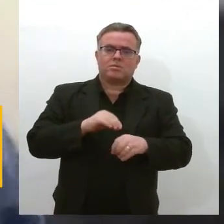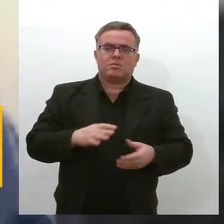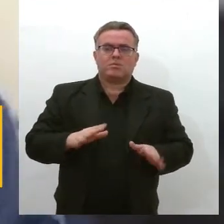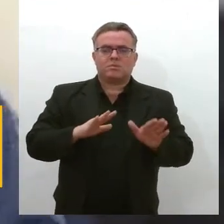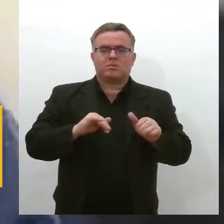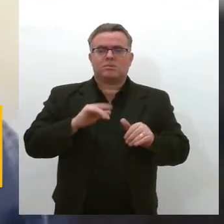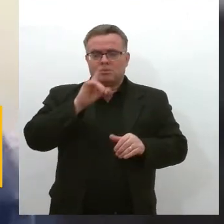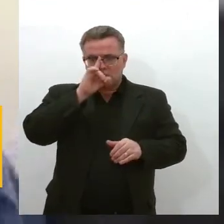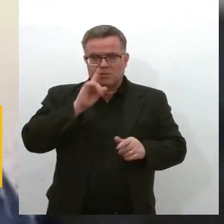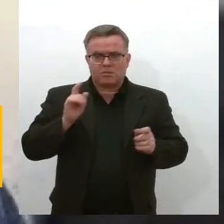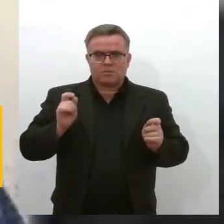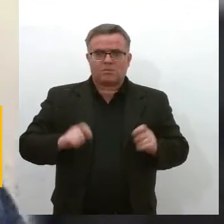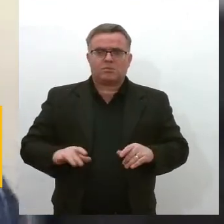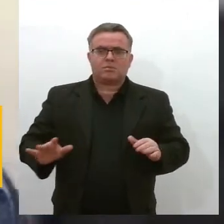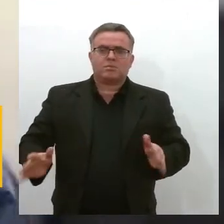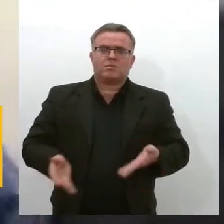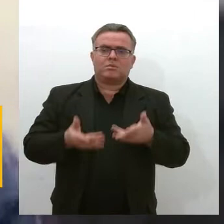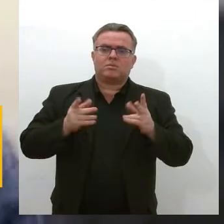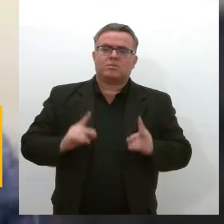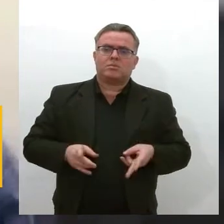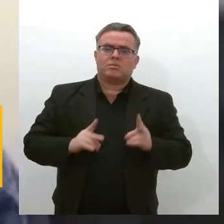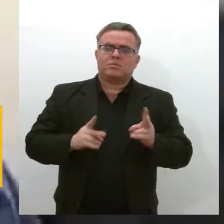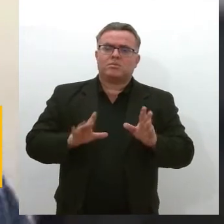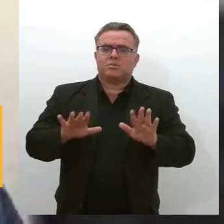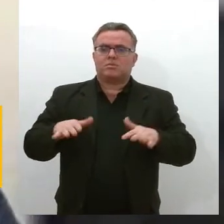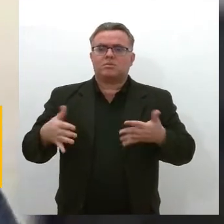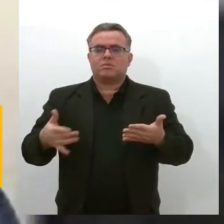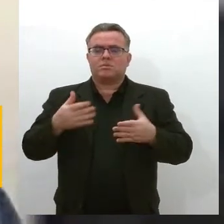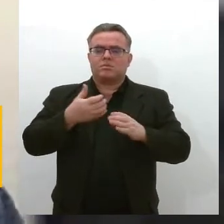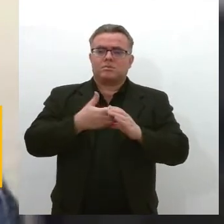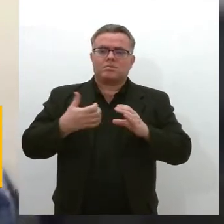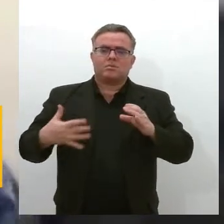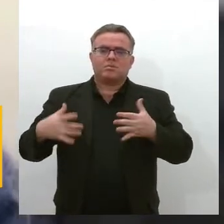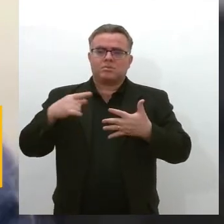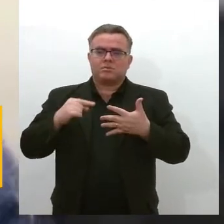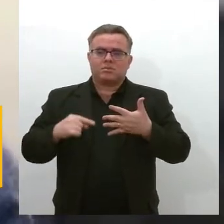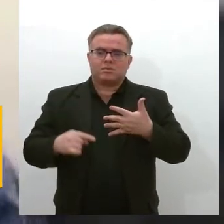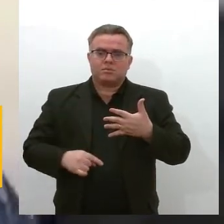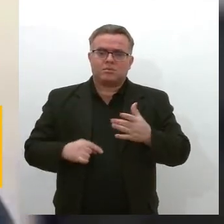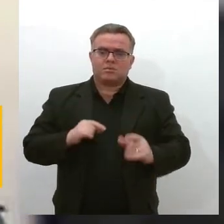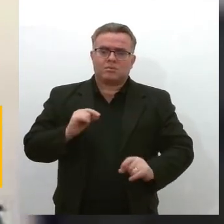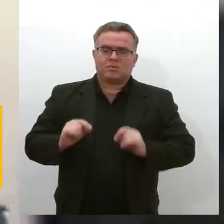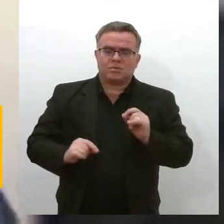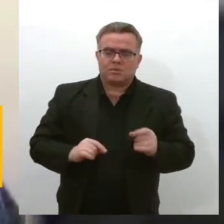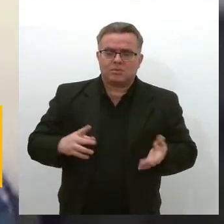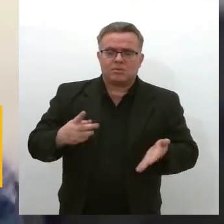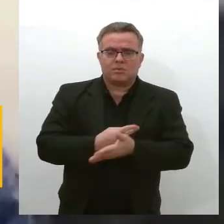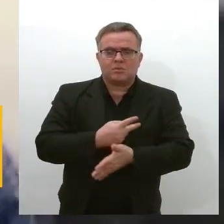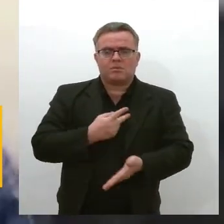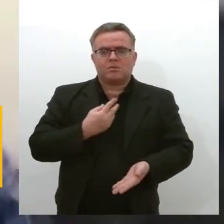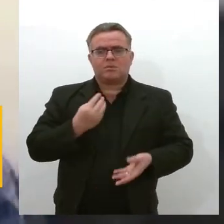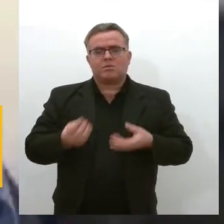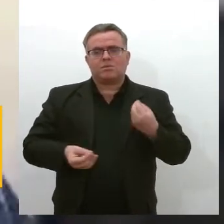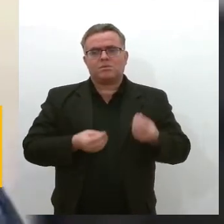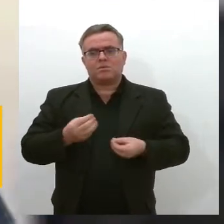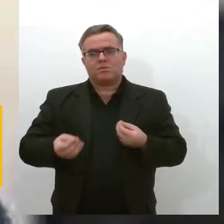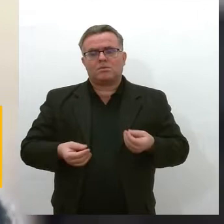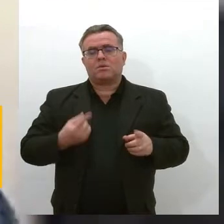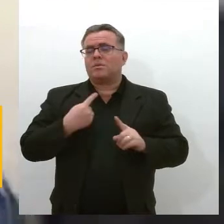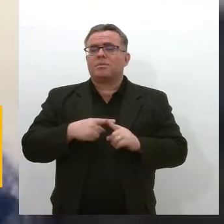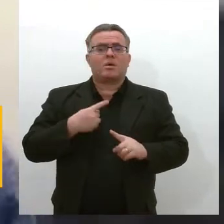toda a comunidade quais são as características, quais são os tipos, quais são as situações que levam uma pessoa a cometer o suicídio e